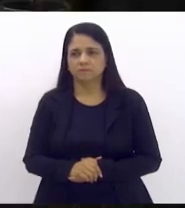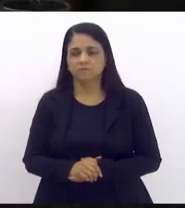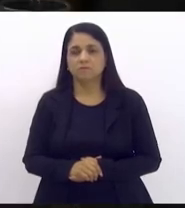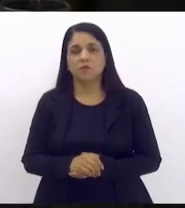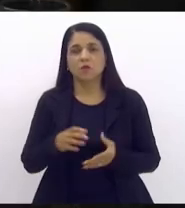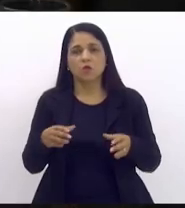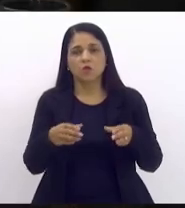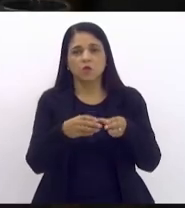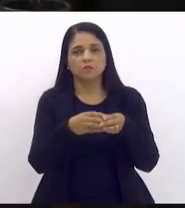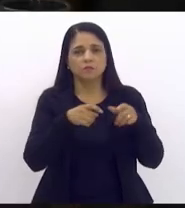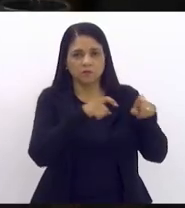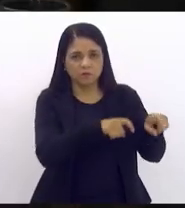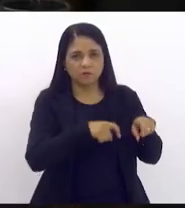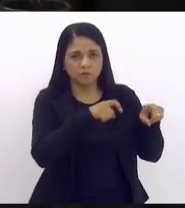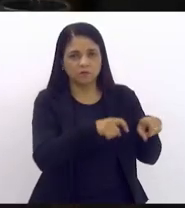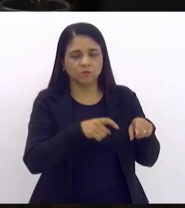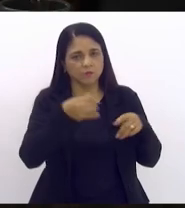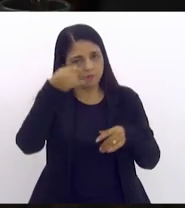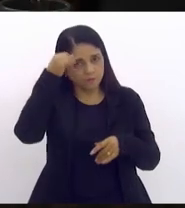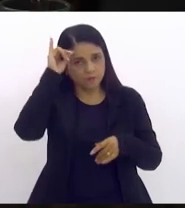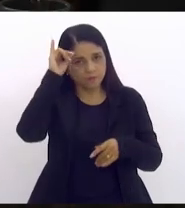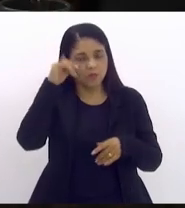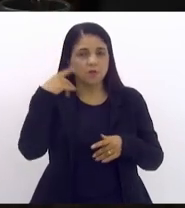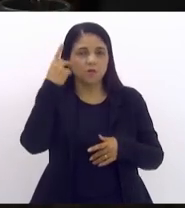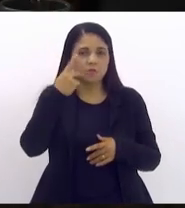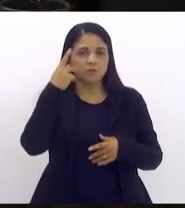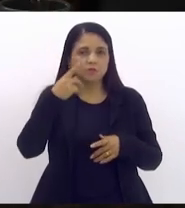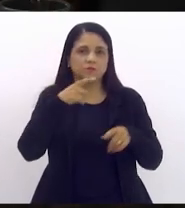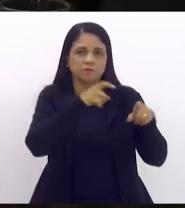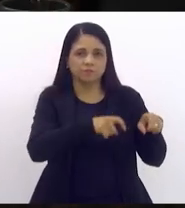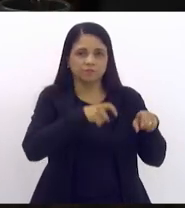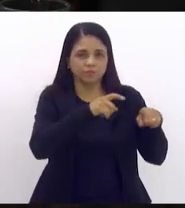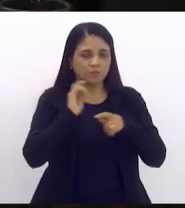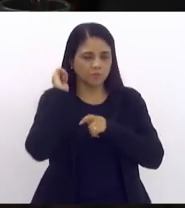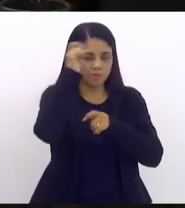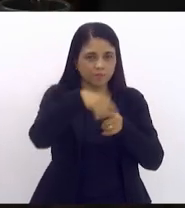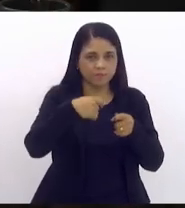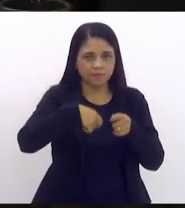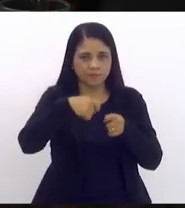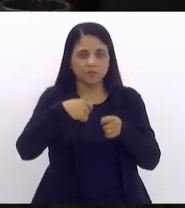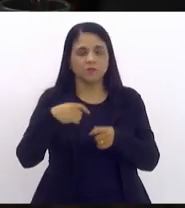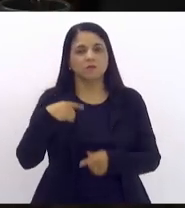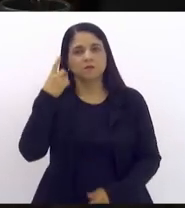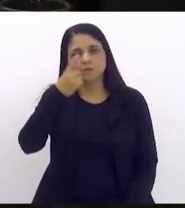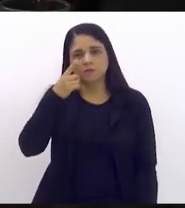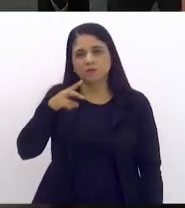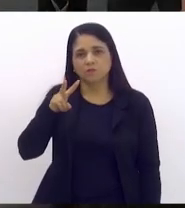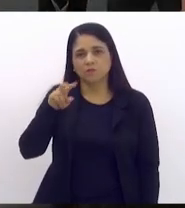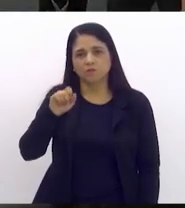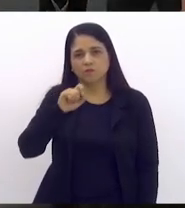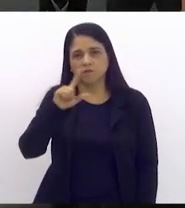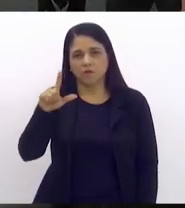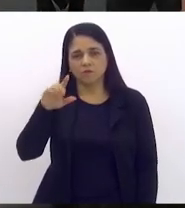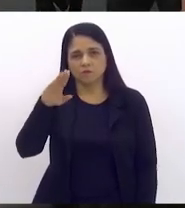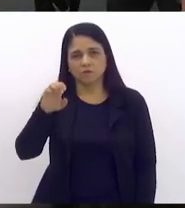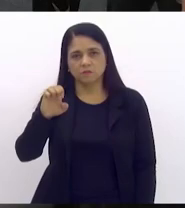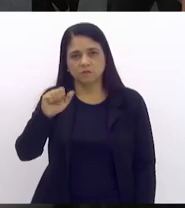Pela Comissão de Agricultura, Pecuária e Política Rural, Agrária e Pesqueira, deputado Val Ceasa.